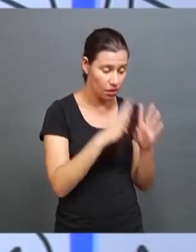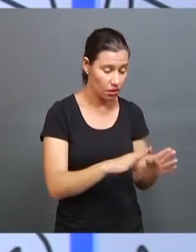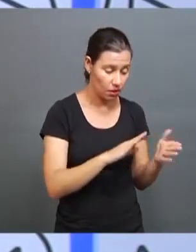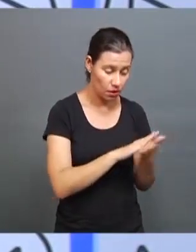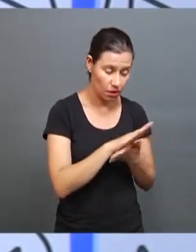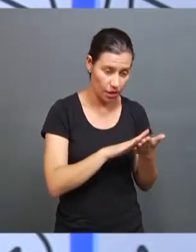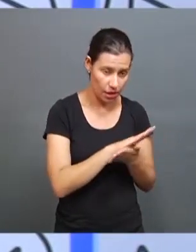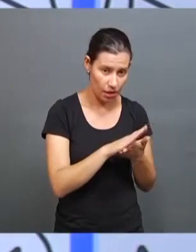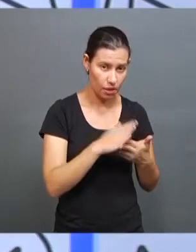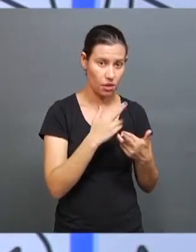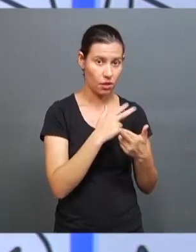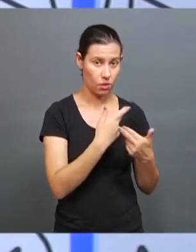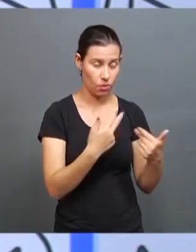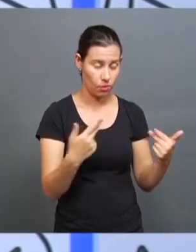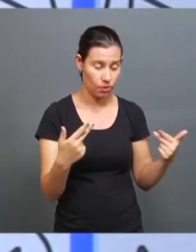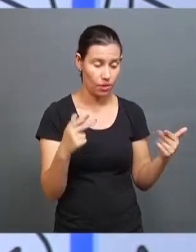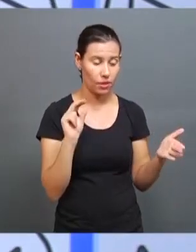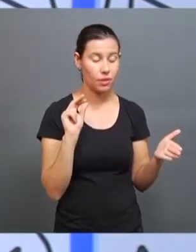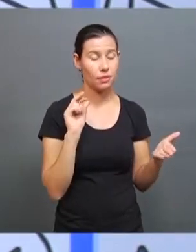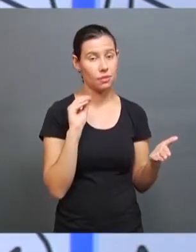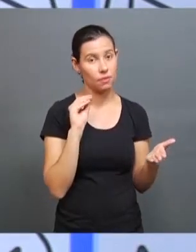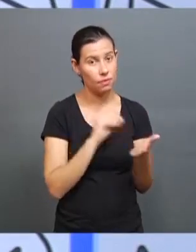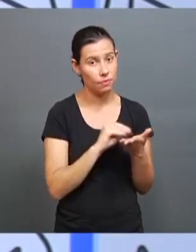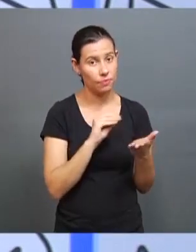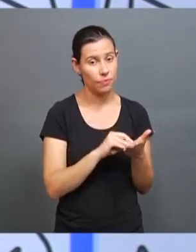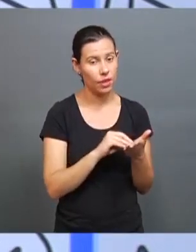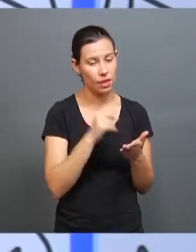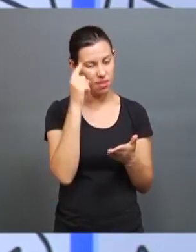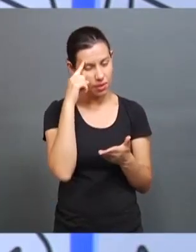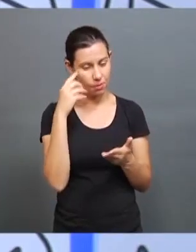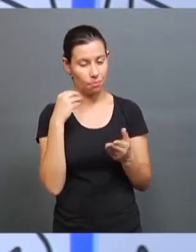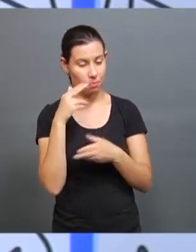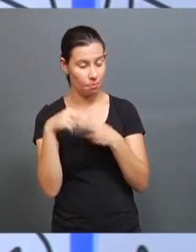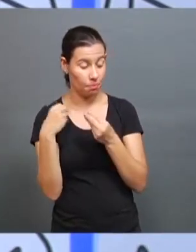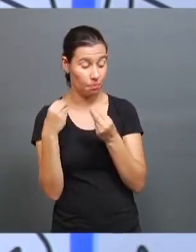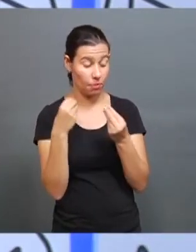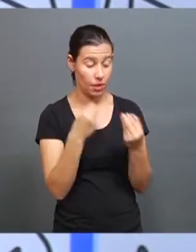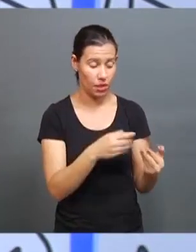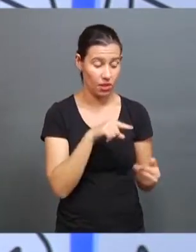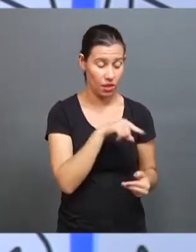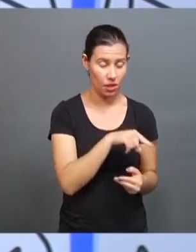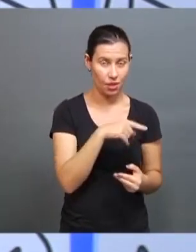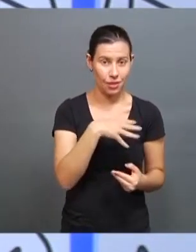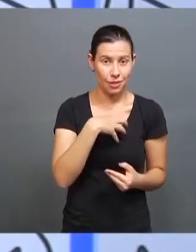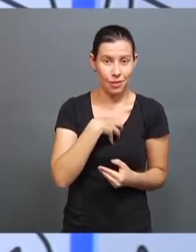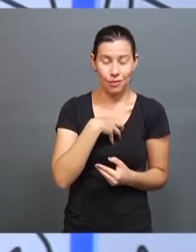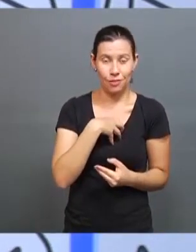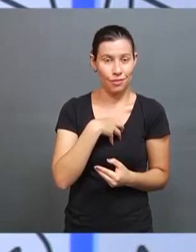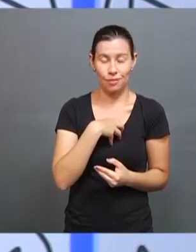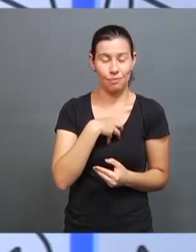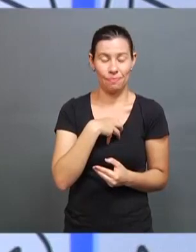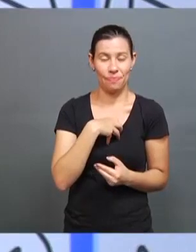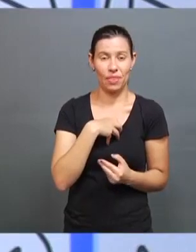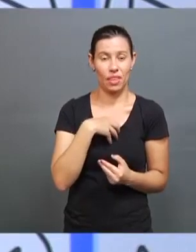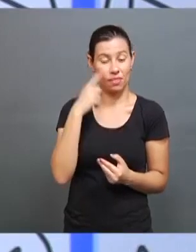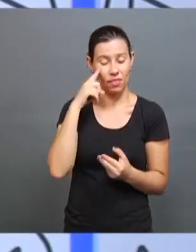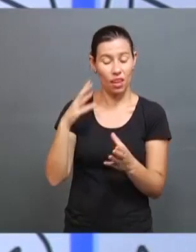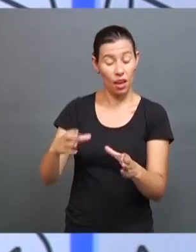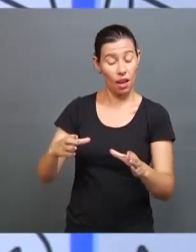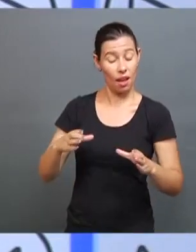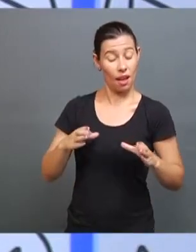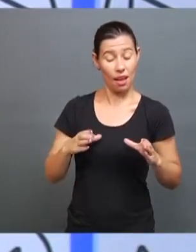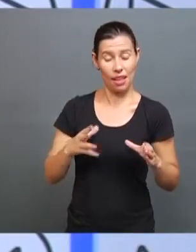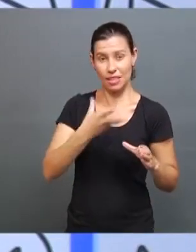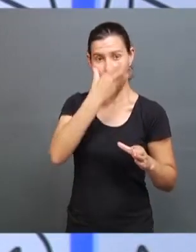não, por supor fantasiosamente, às vezes, inclusive, que não estamos sendo bons o suficiente para aquelas